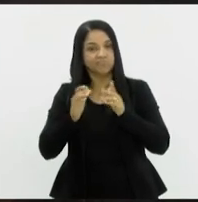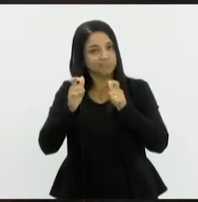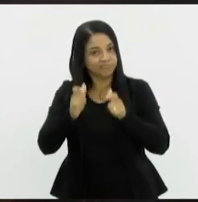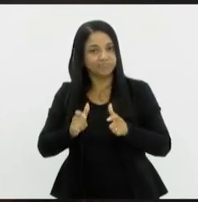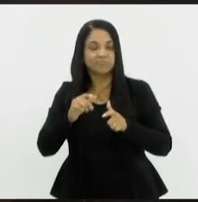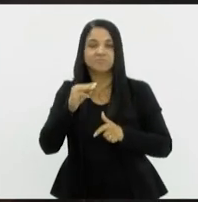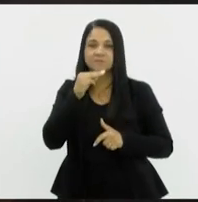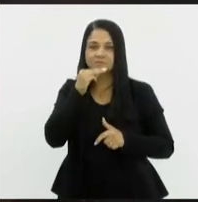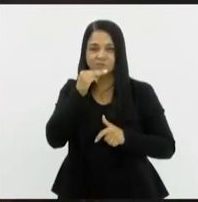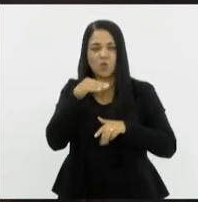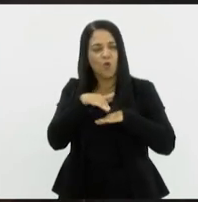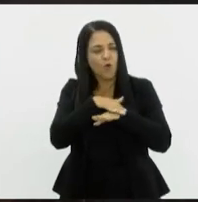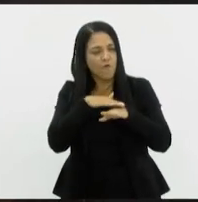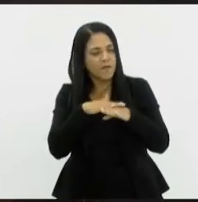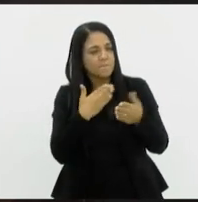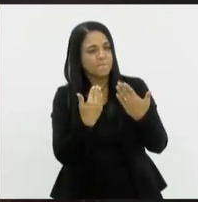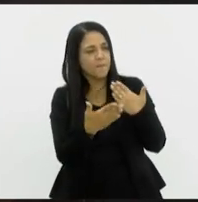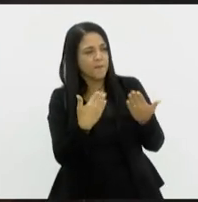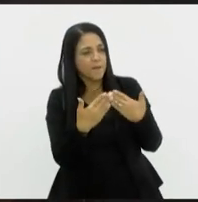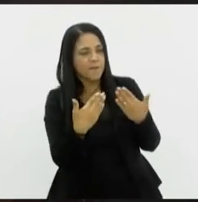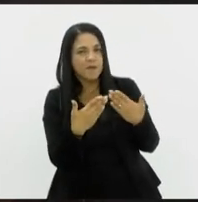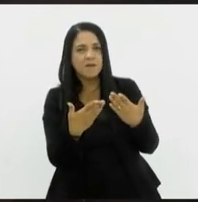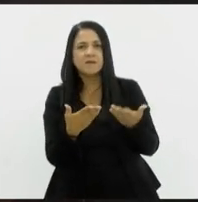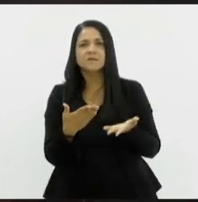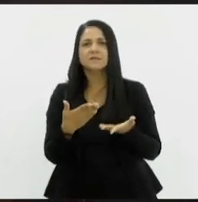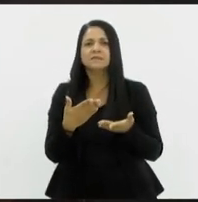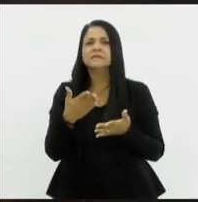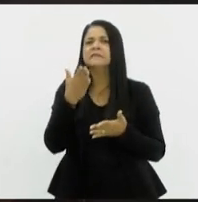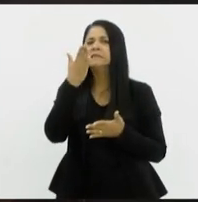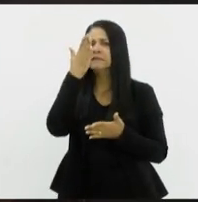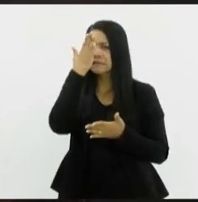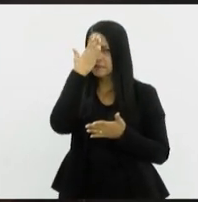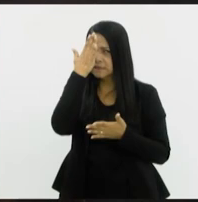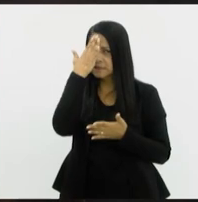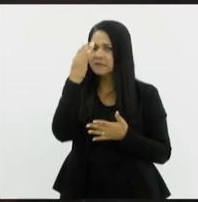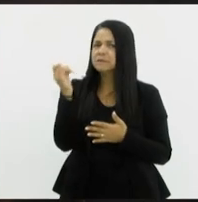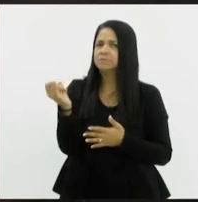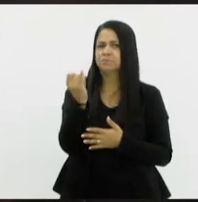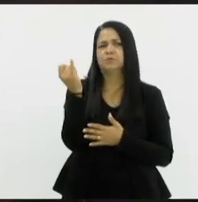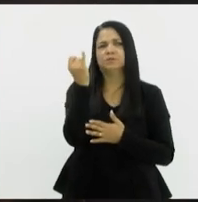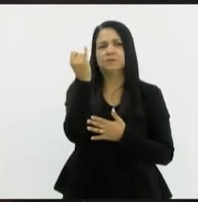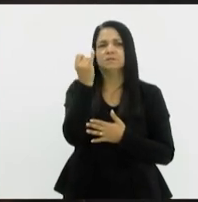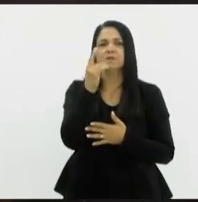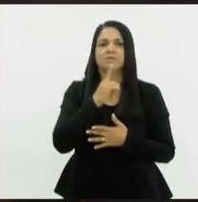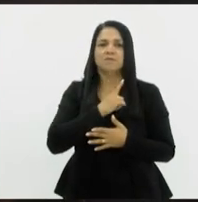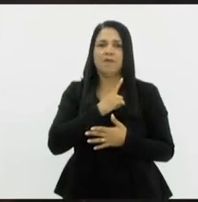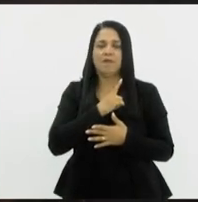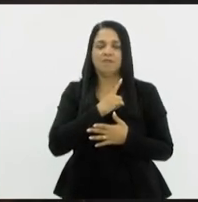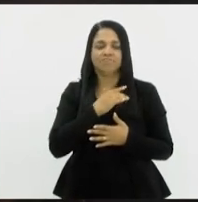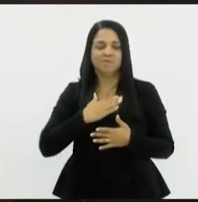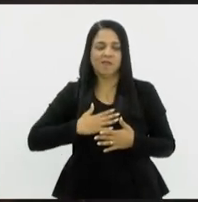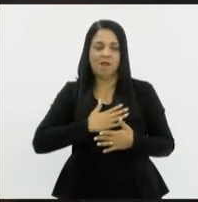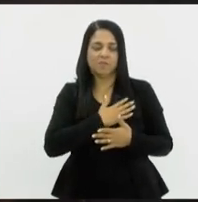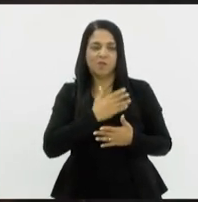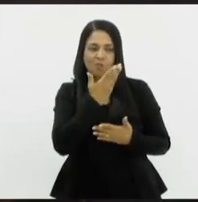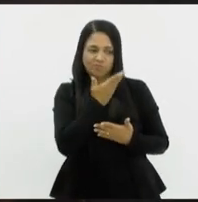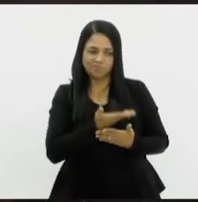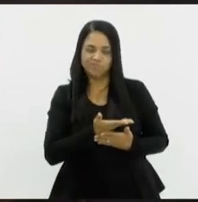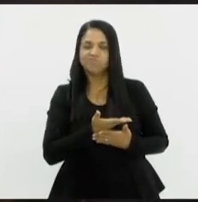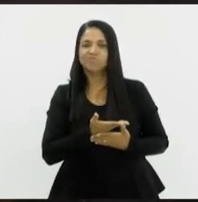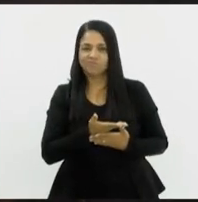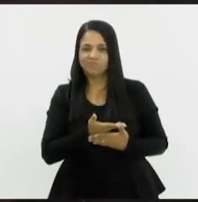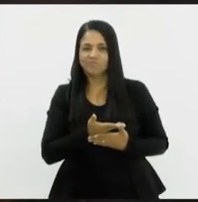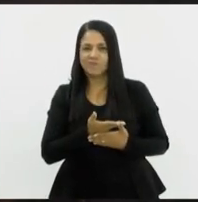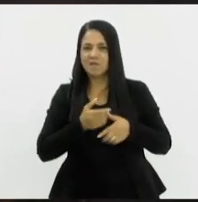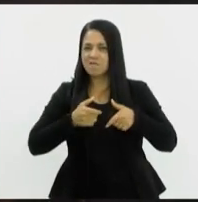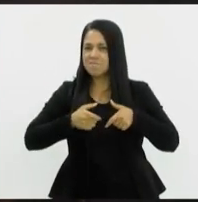eu converso diariamente, e eu sei da importância que o senhor tem para eles. Essa medalha aqui